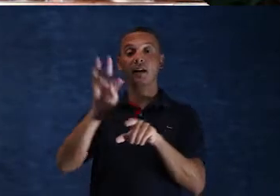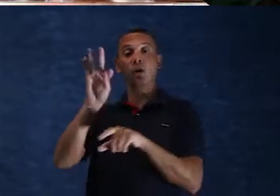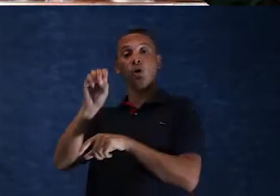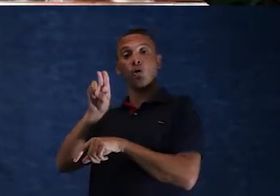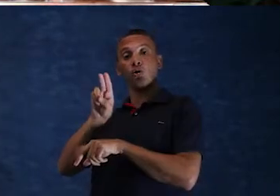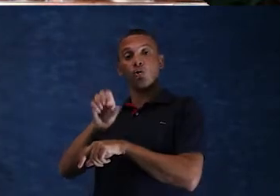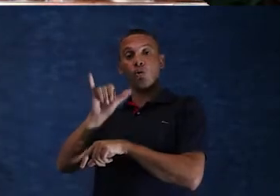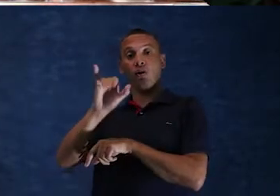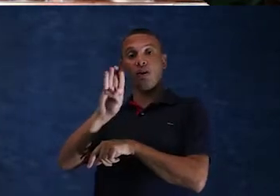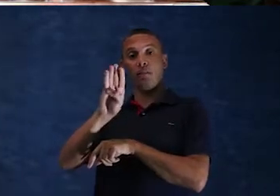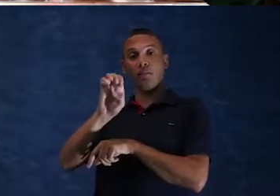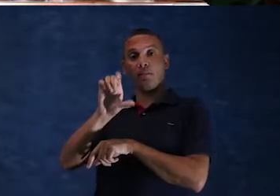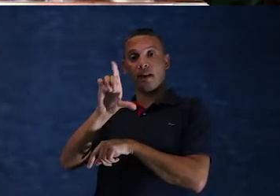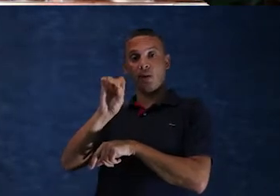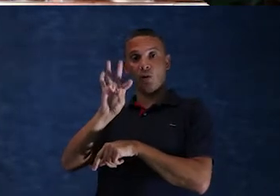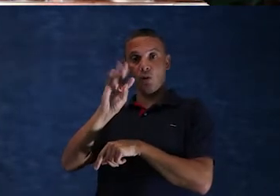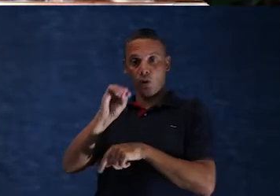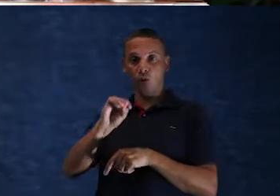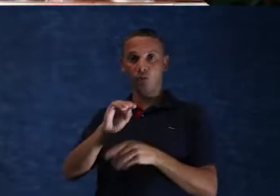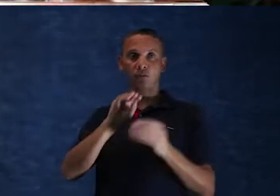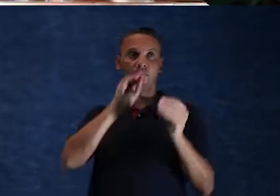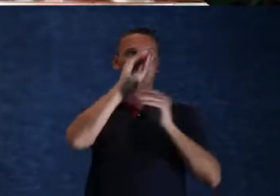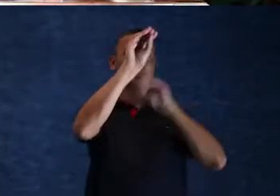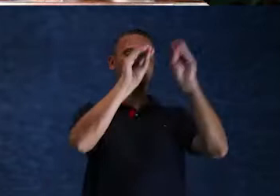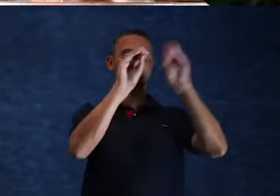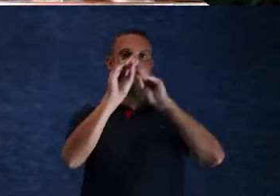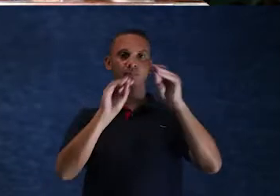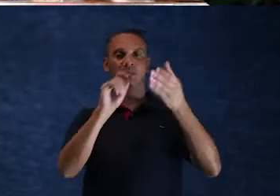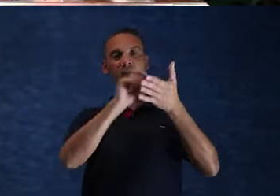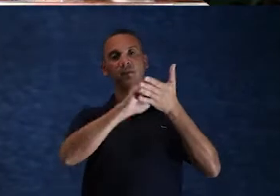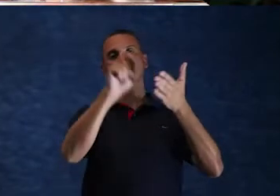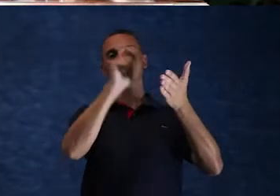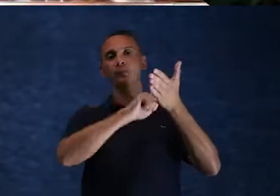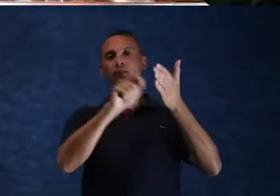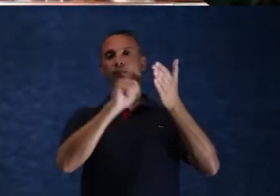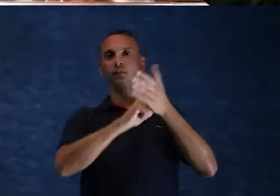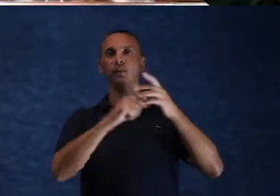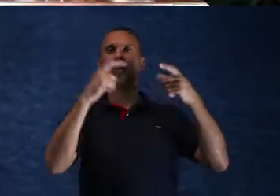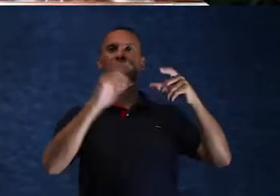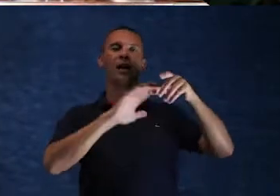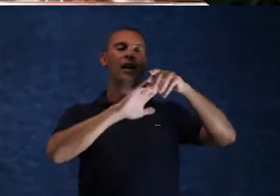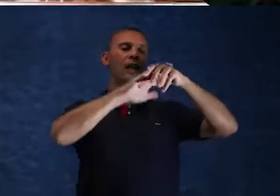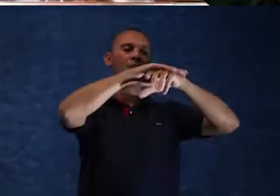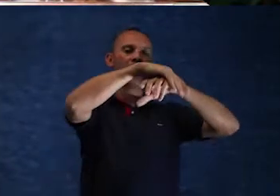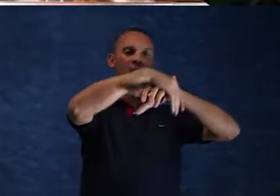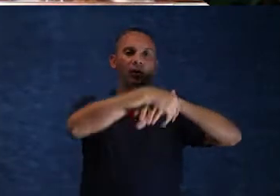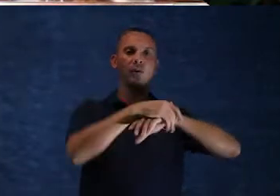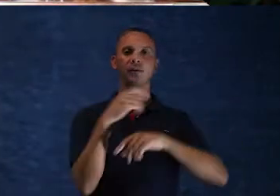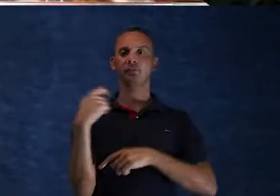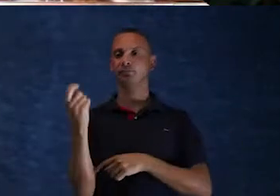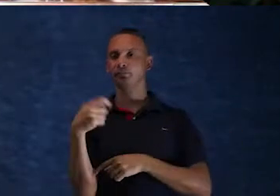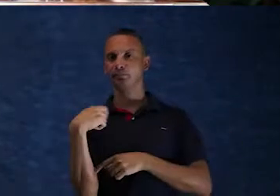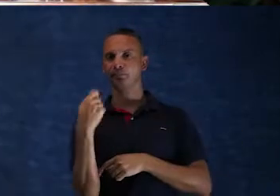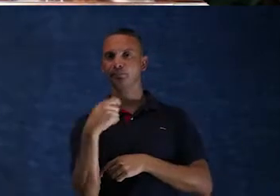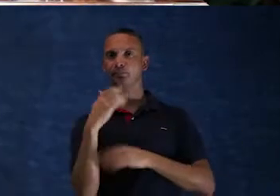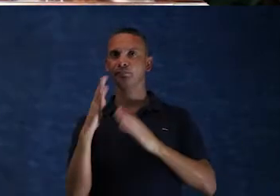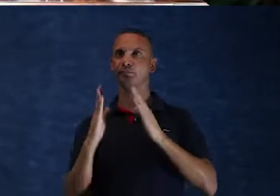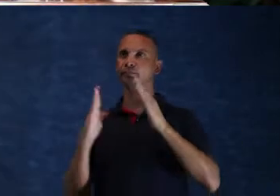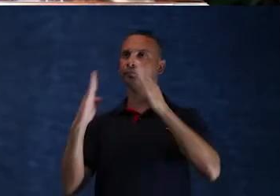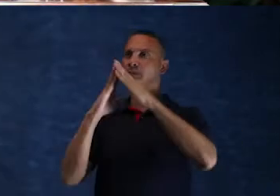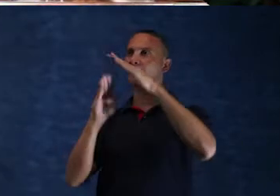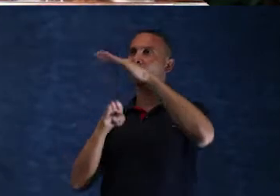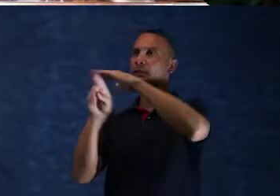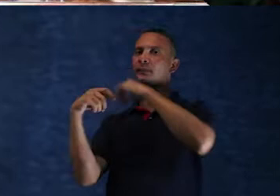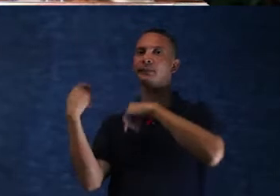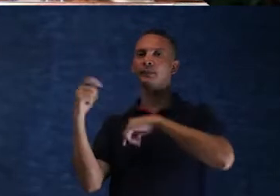Ilana Casoy, Drásio Varela, fazem confluir em ambientes noturnos, prostibulares, do Bexiga à Zona